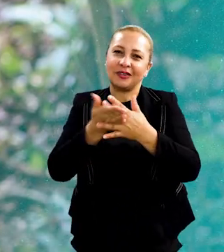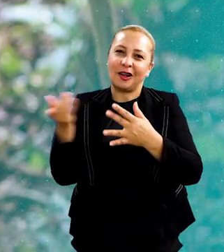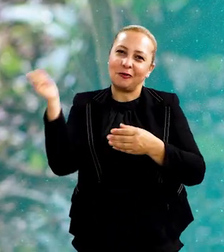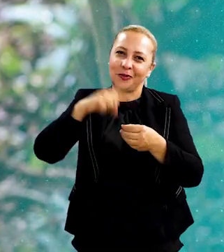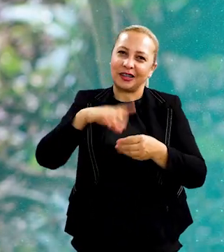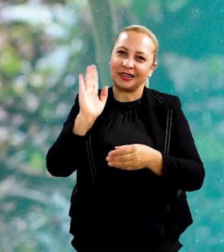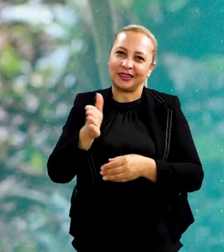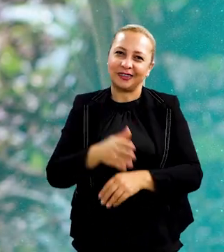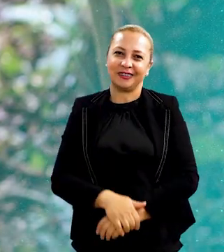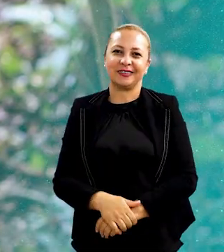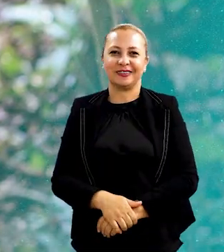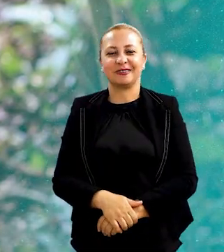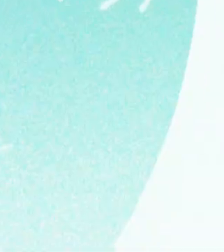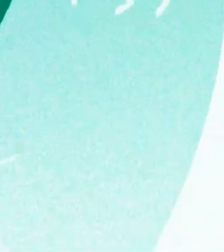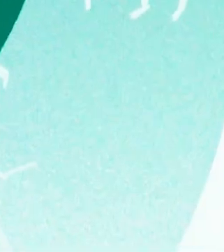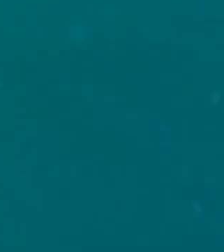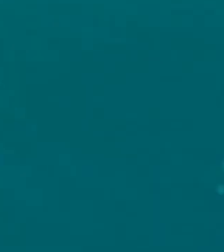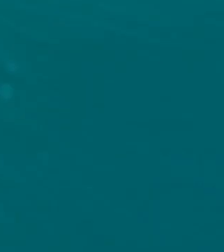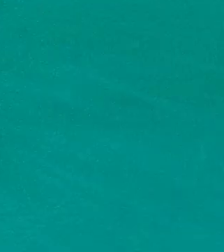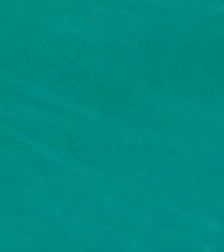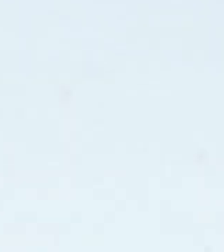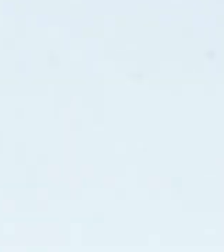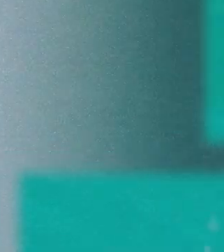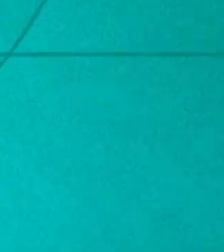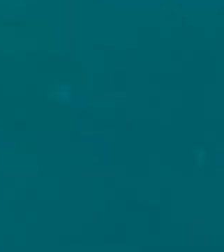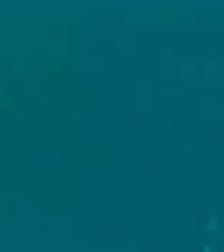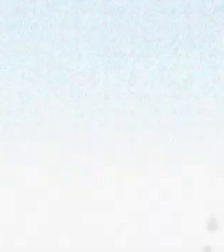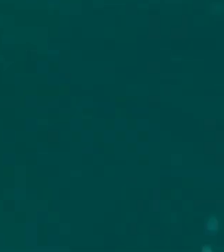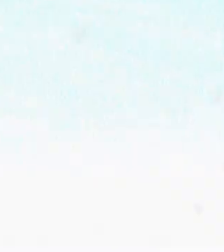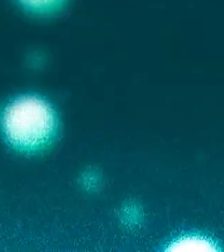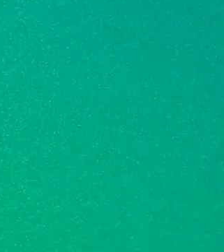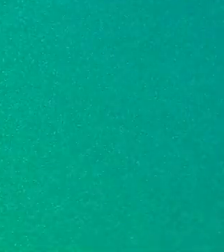intervalo é rápido, a gente volta já.